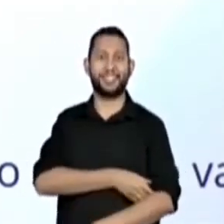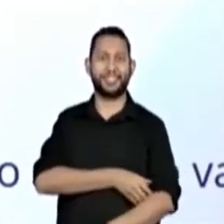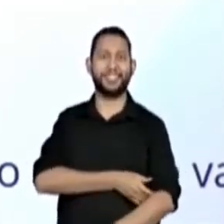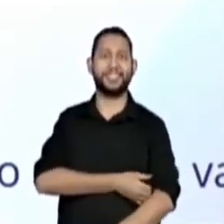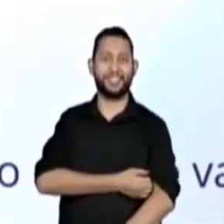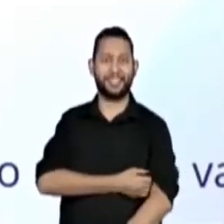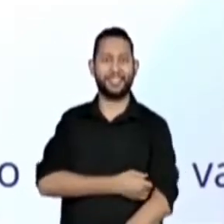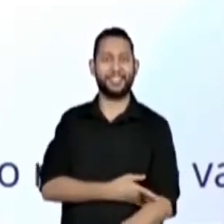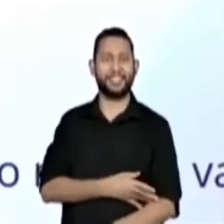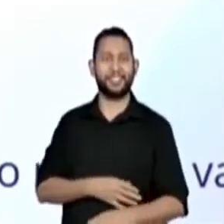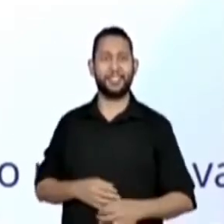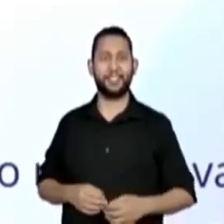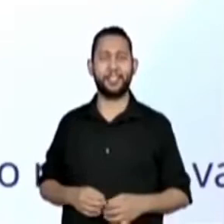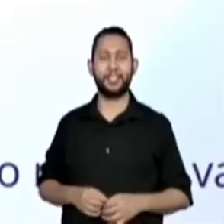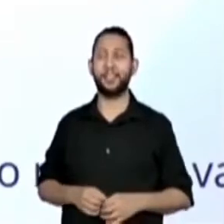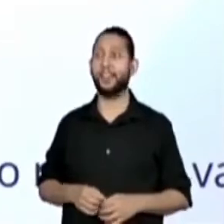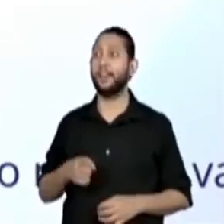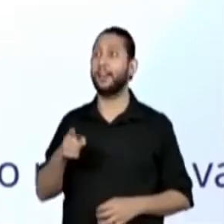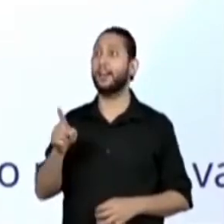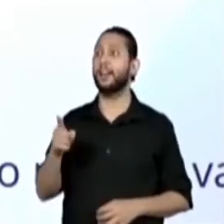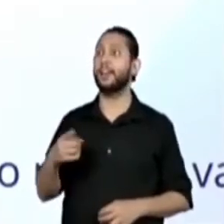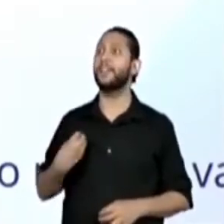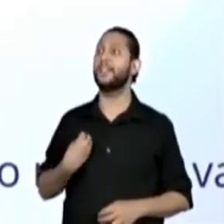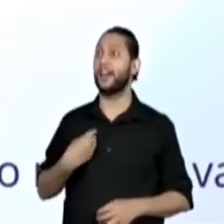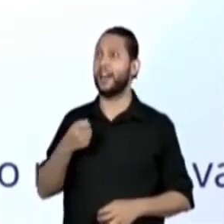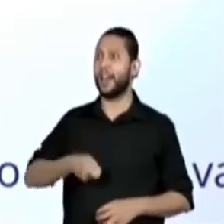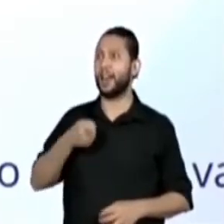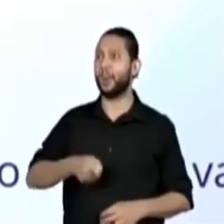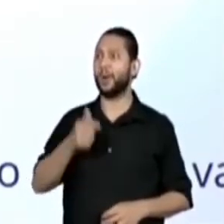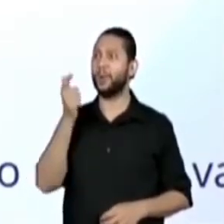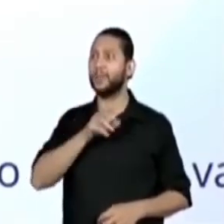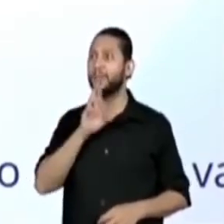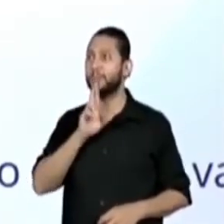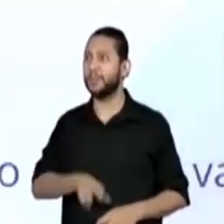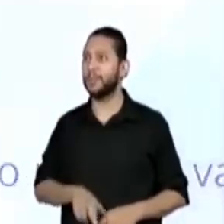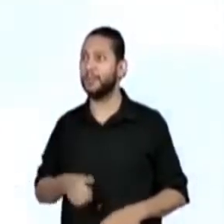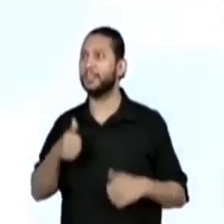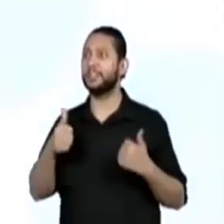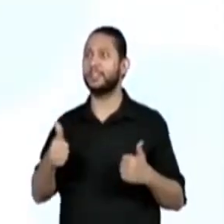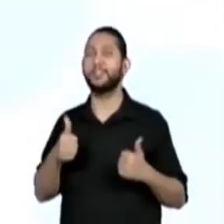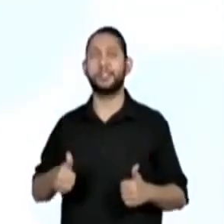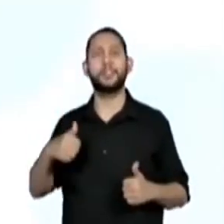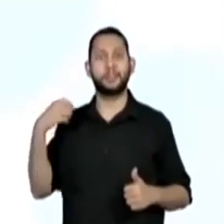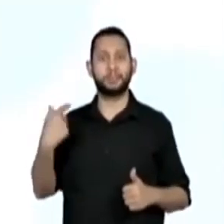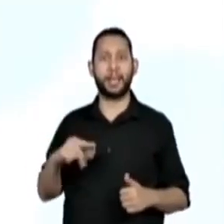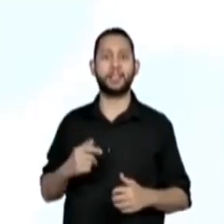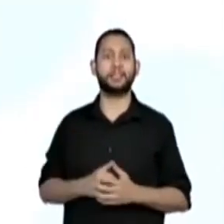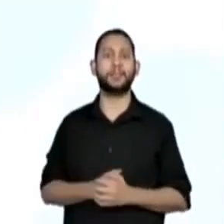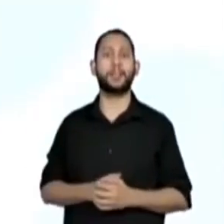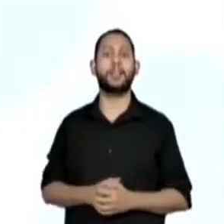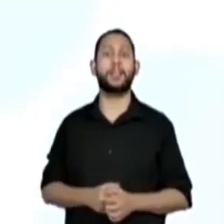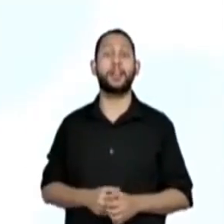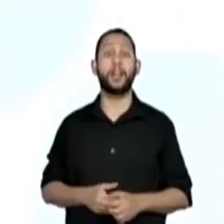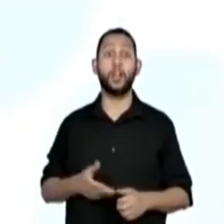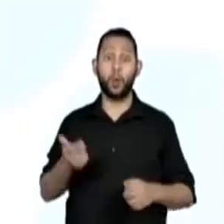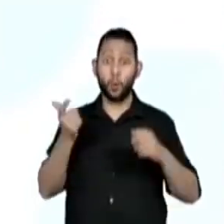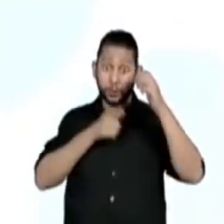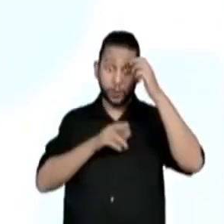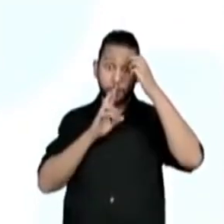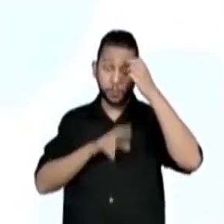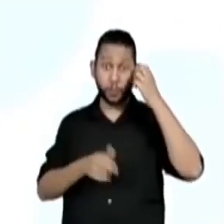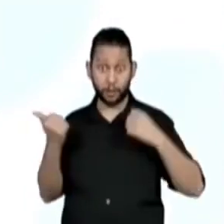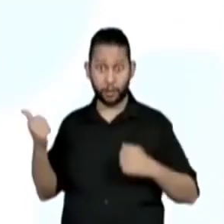boa Thurman o pessoal tava na quadra boa Dener gostei seguinte resolvemos